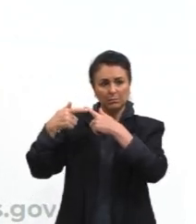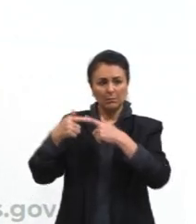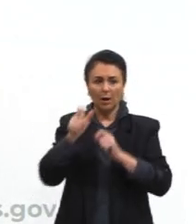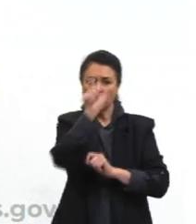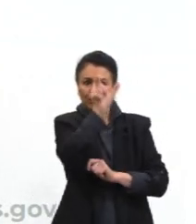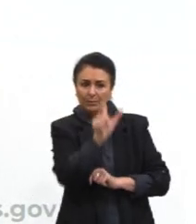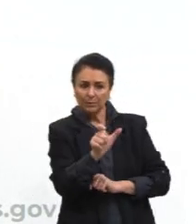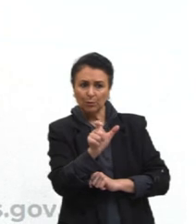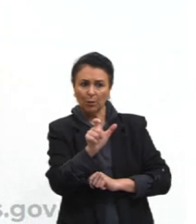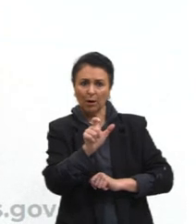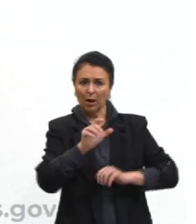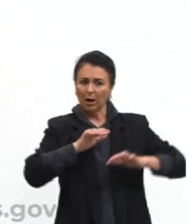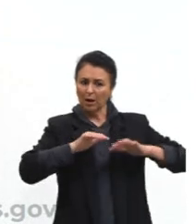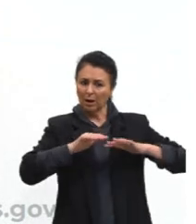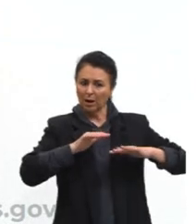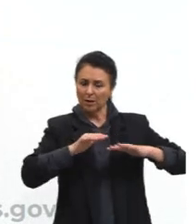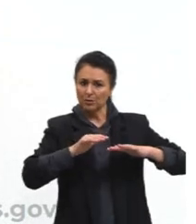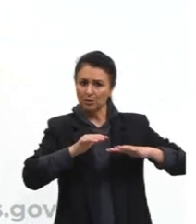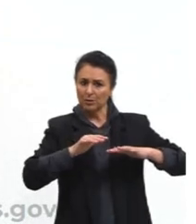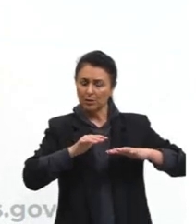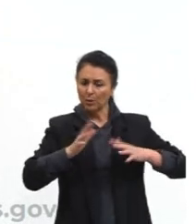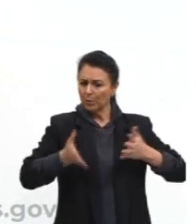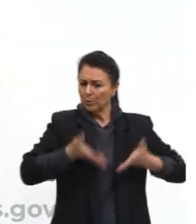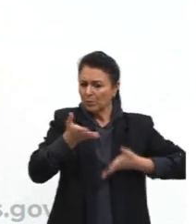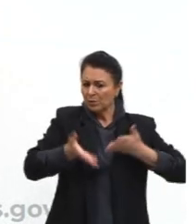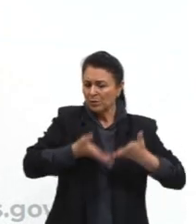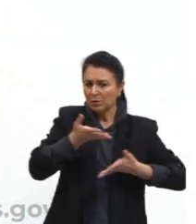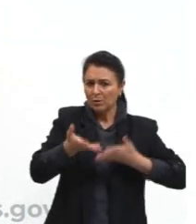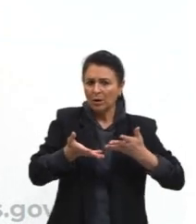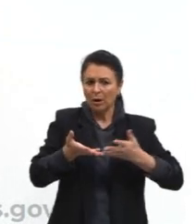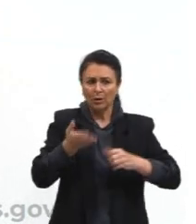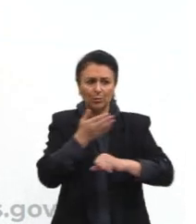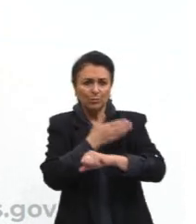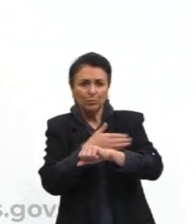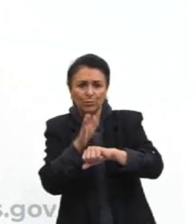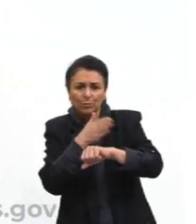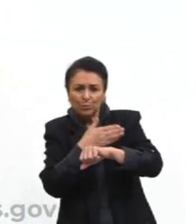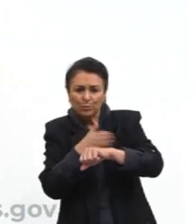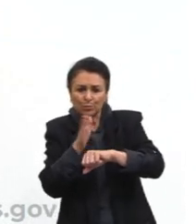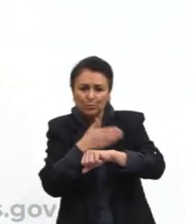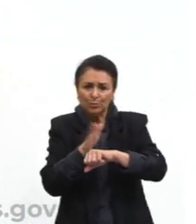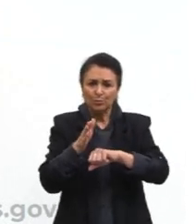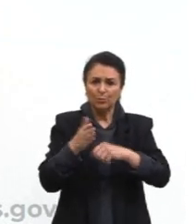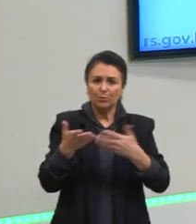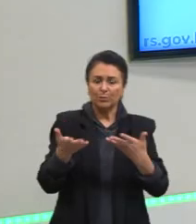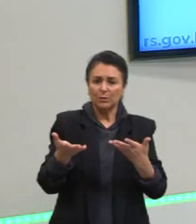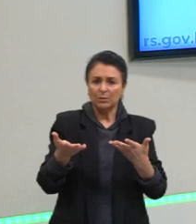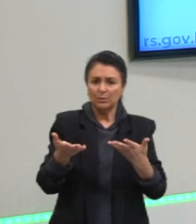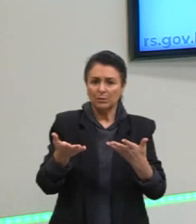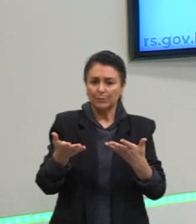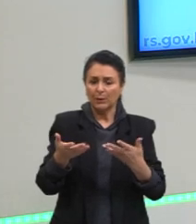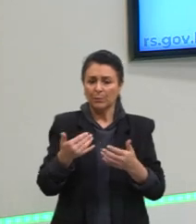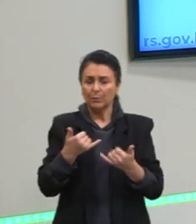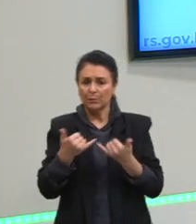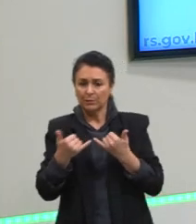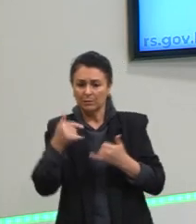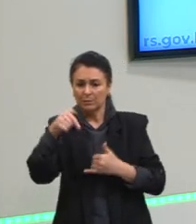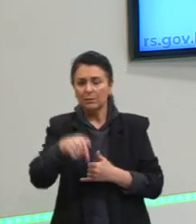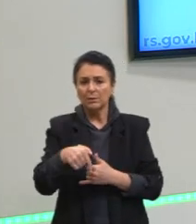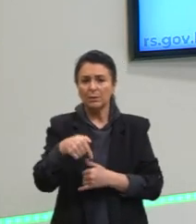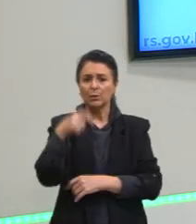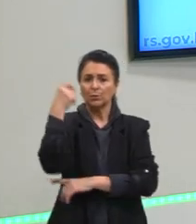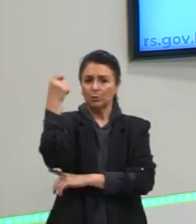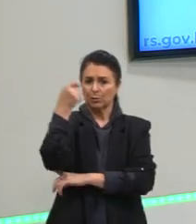age impulsionado por ações por hábitos arraigados podemos trazer aqui no Rio Grande do Sul né